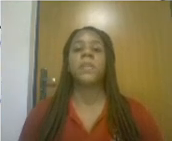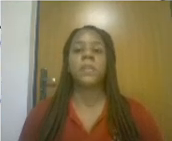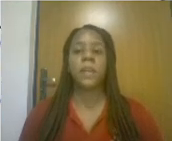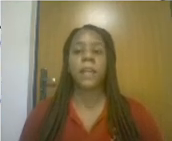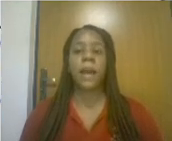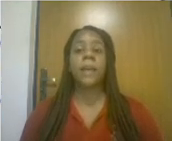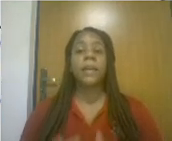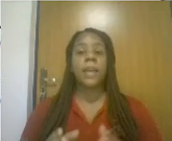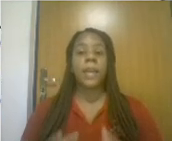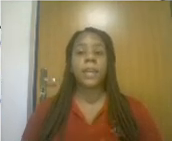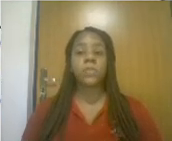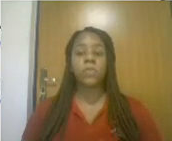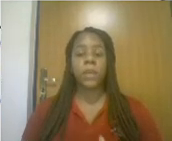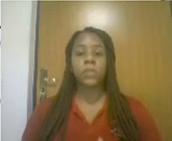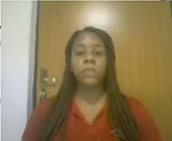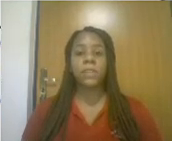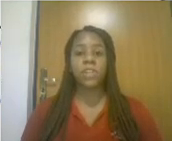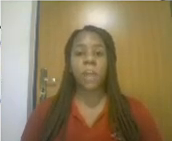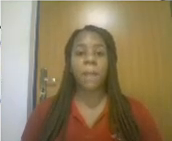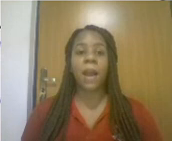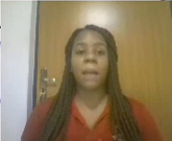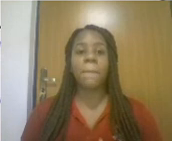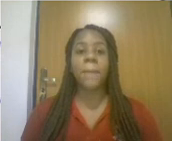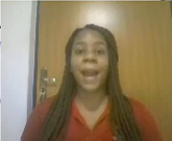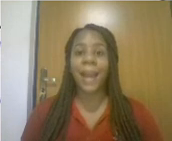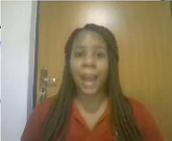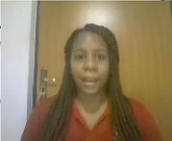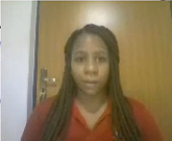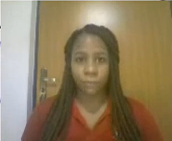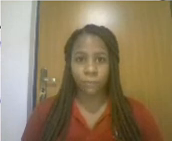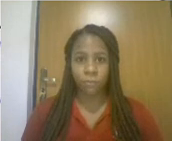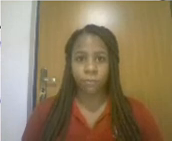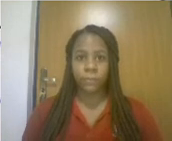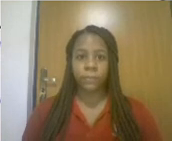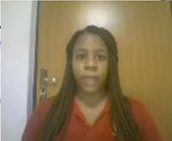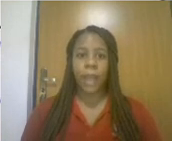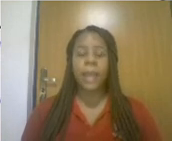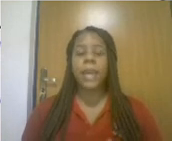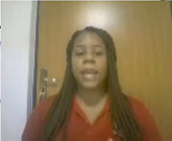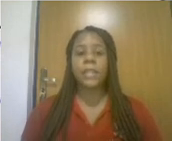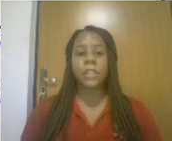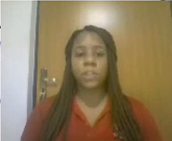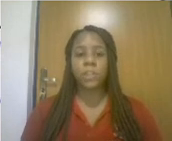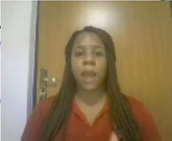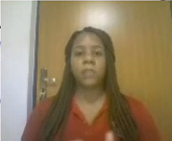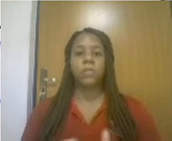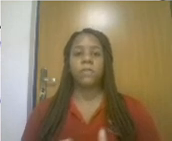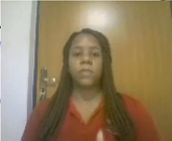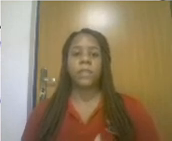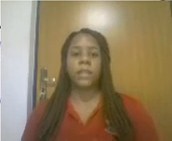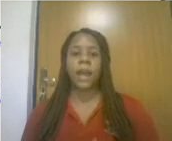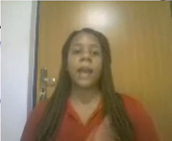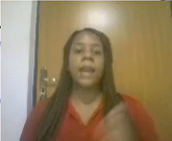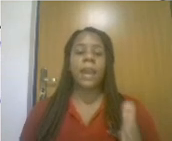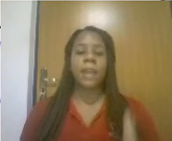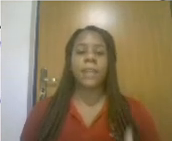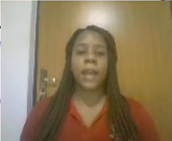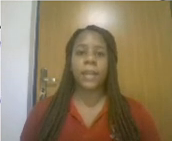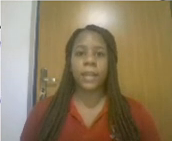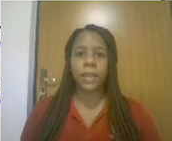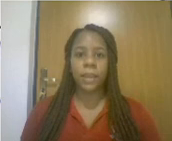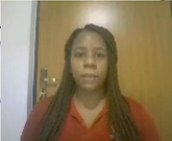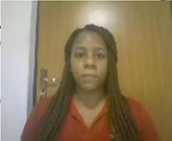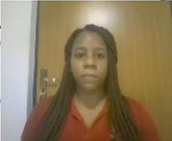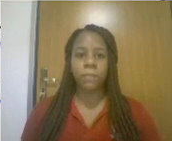gente precisa dar. Isso vai se chamar parágrafo, tá? Esse espaço que você dá entre